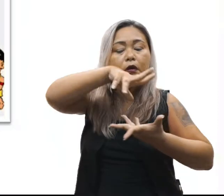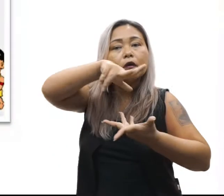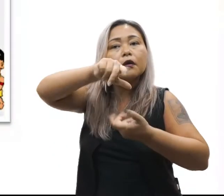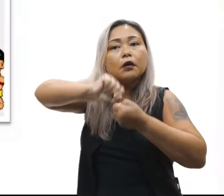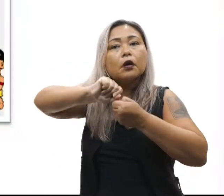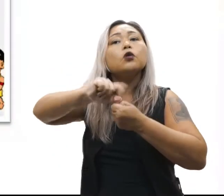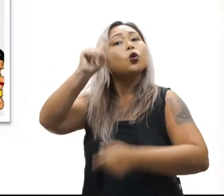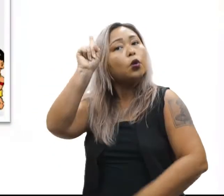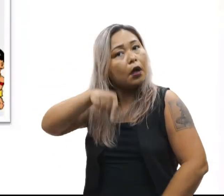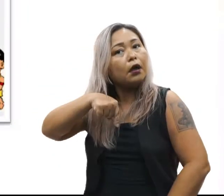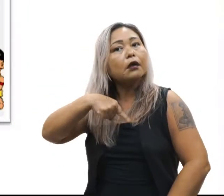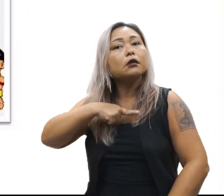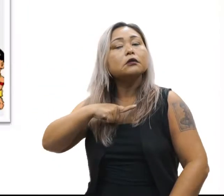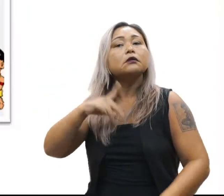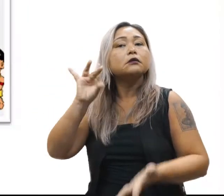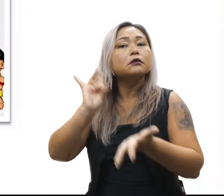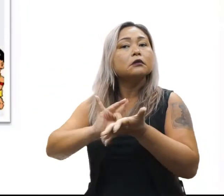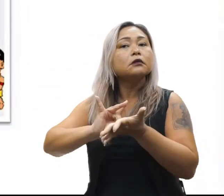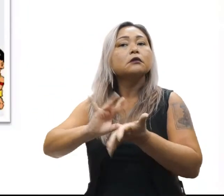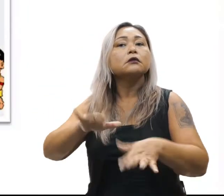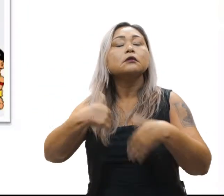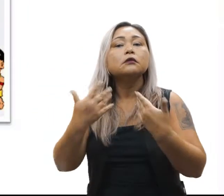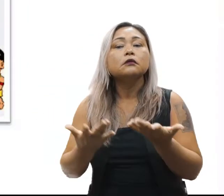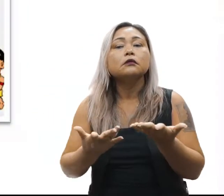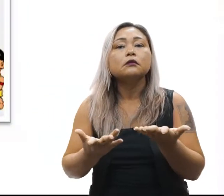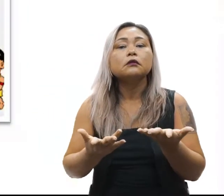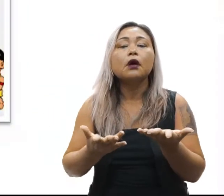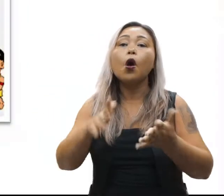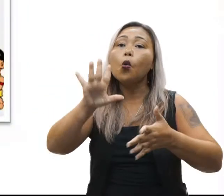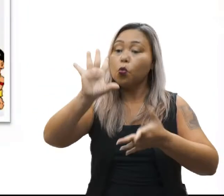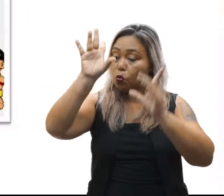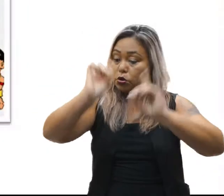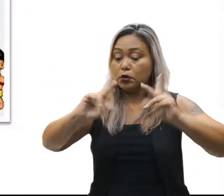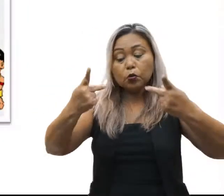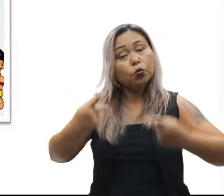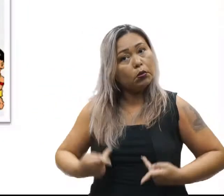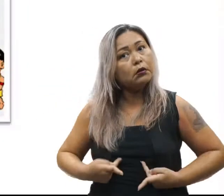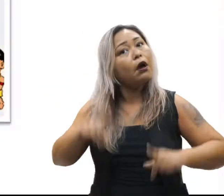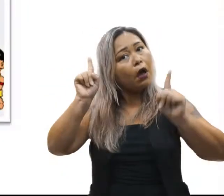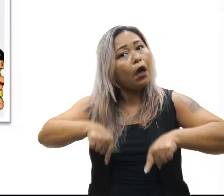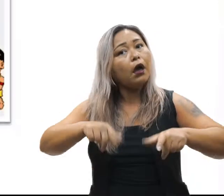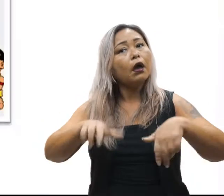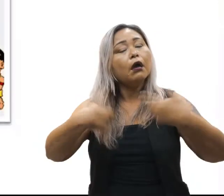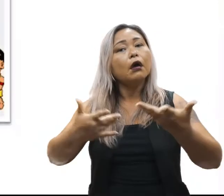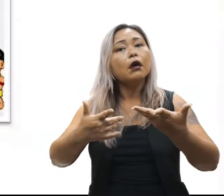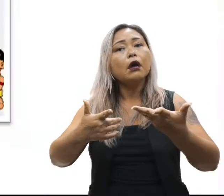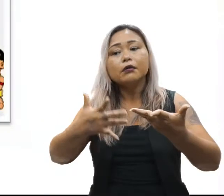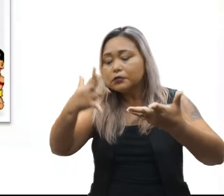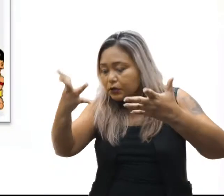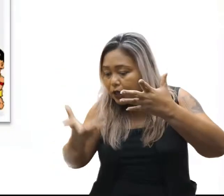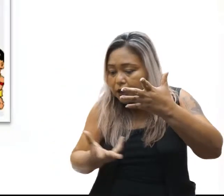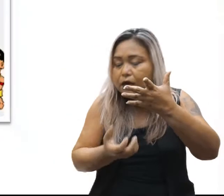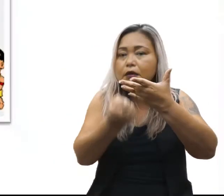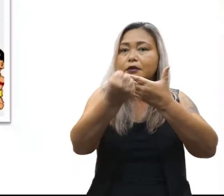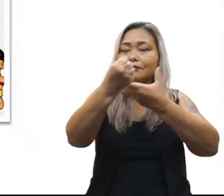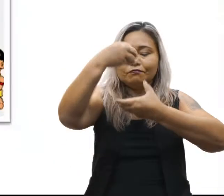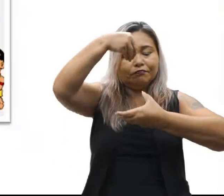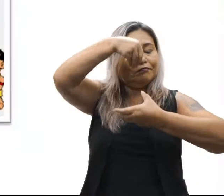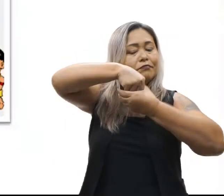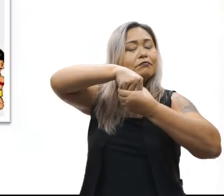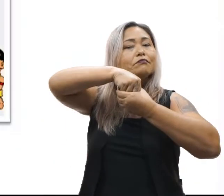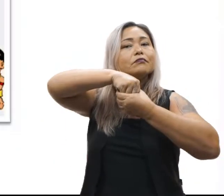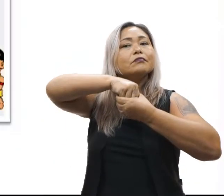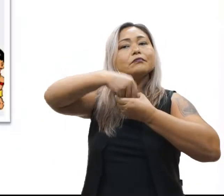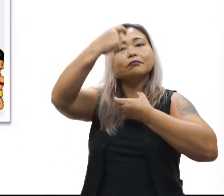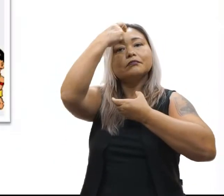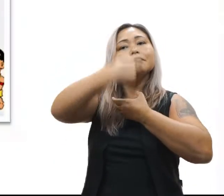alguma forma, né? Então, o direito humano é exatamente isso, esse resgate da essencialidade.